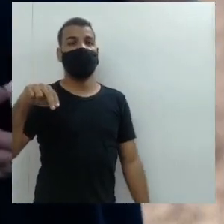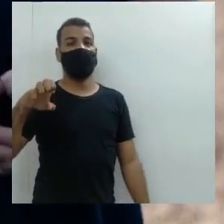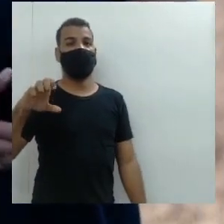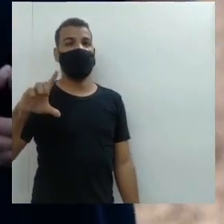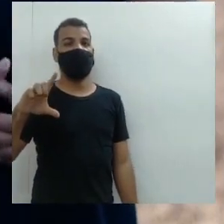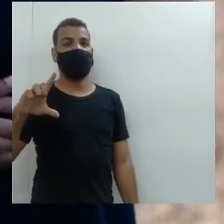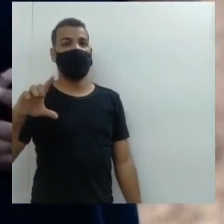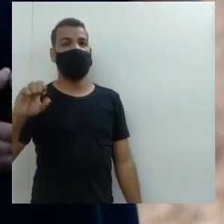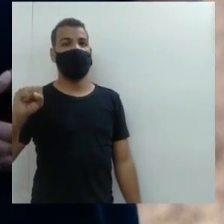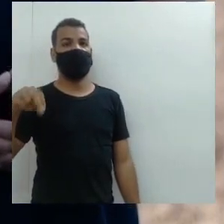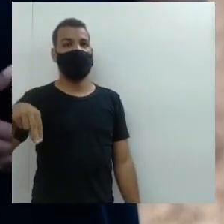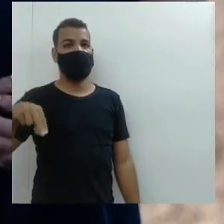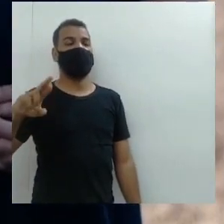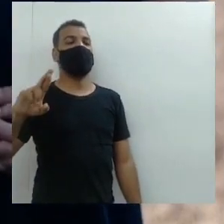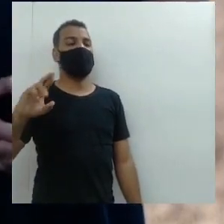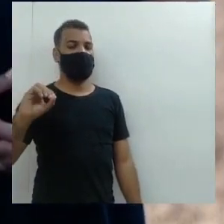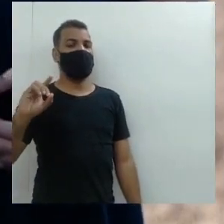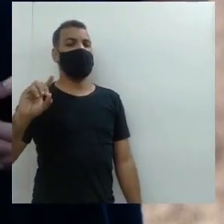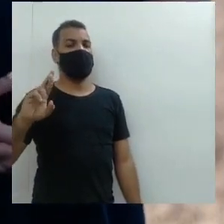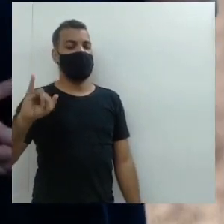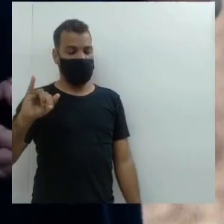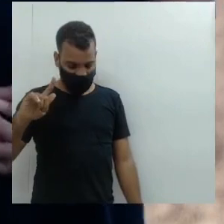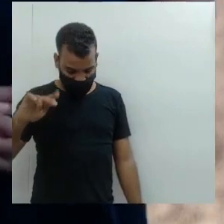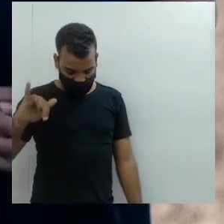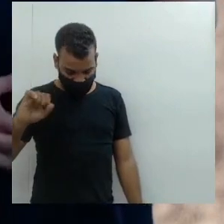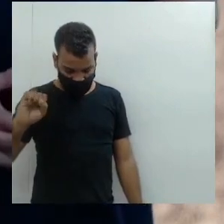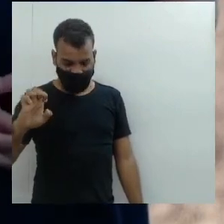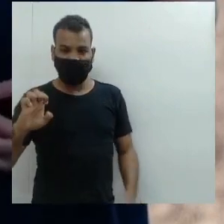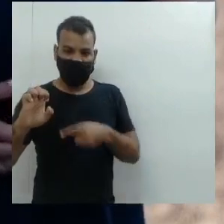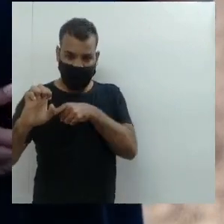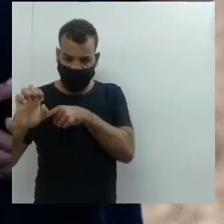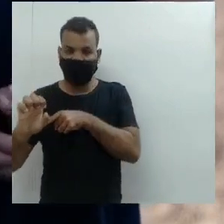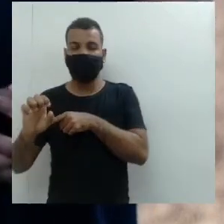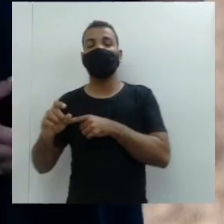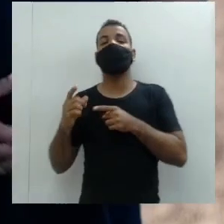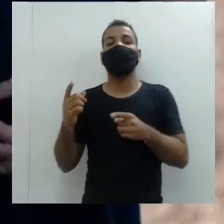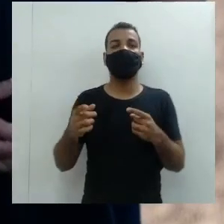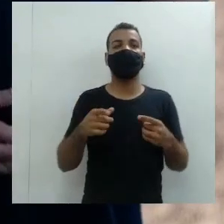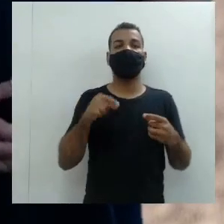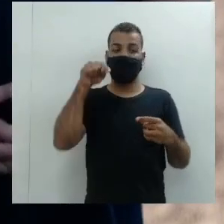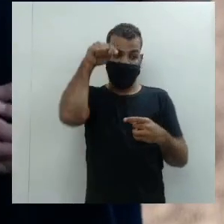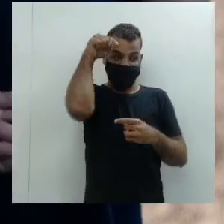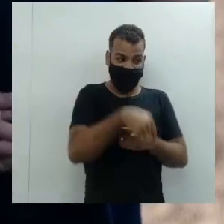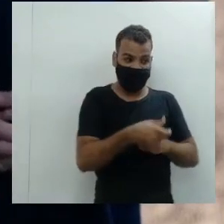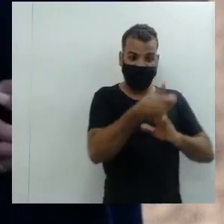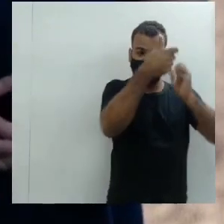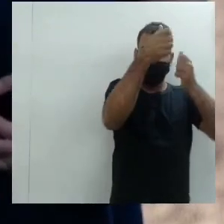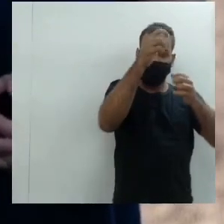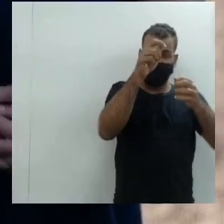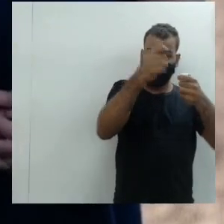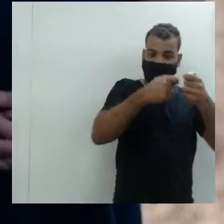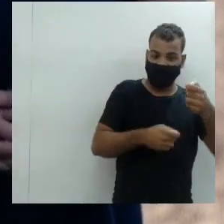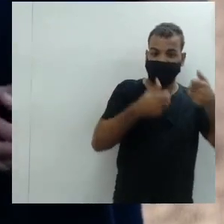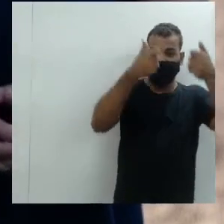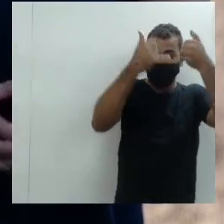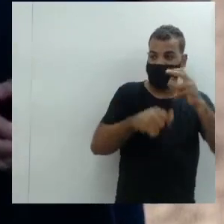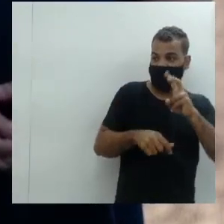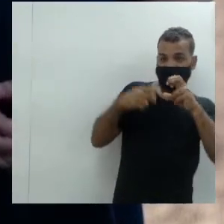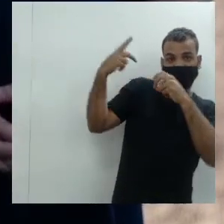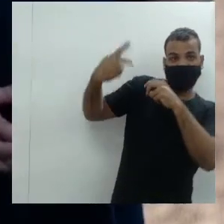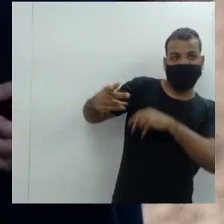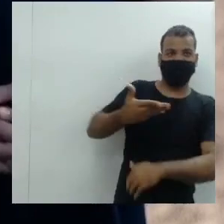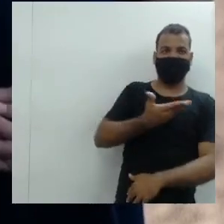Então o Álvaro Lins está mostrando aqui, justamente apresentando, fazendo uma crítica sobre a obra do amigo,